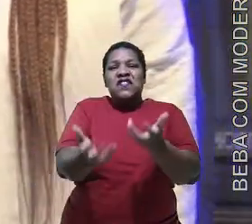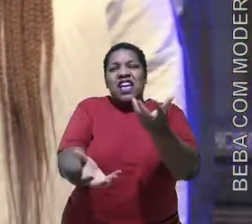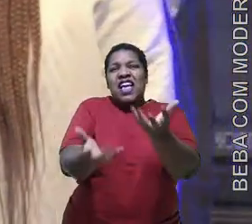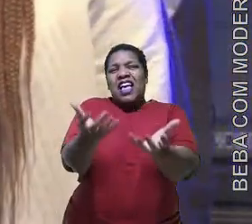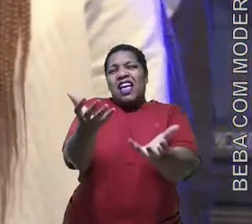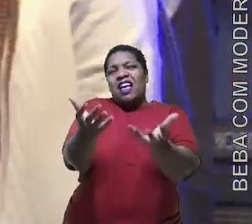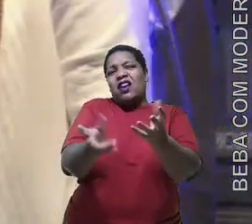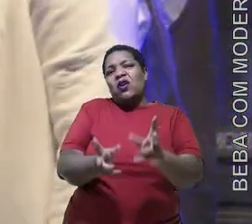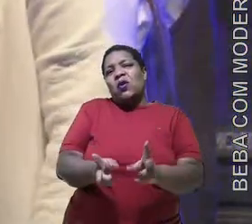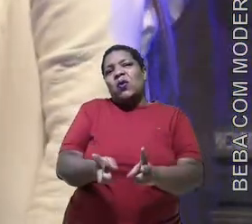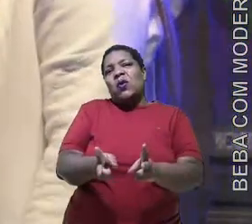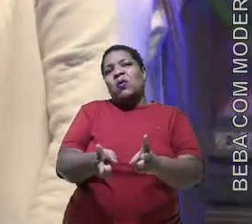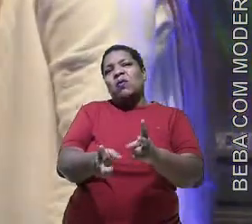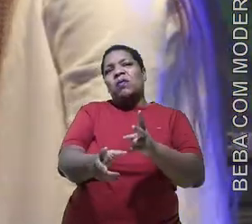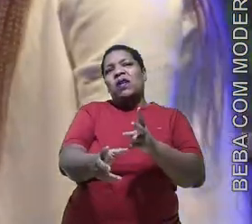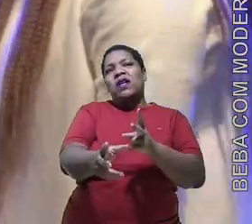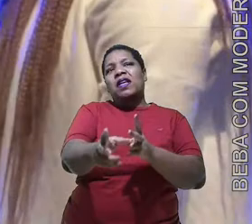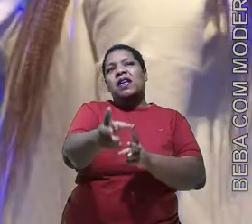mente